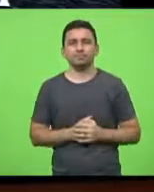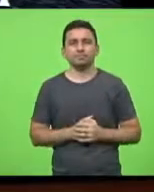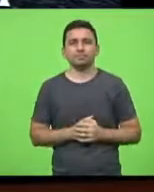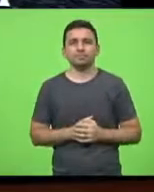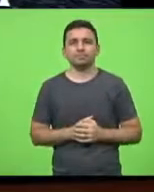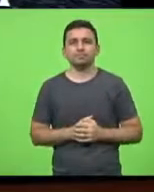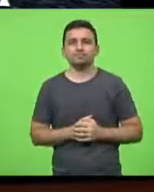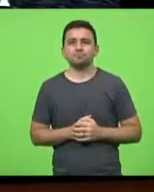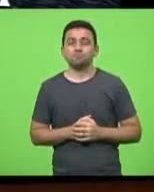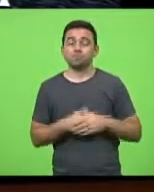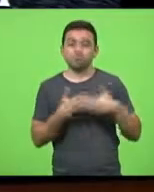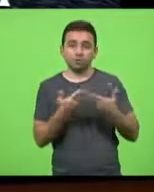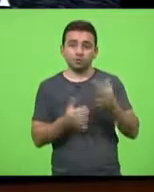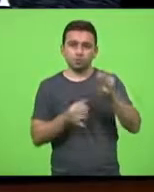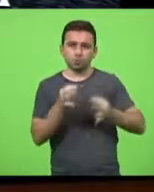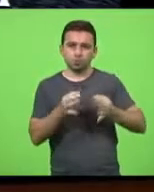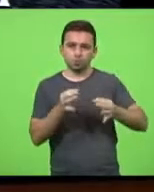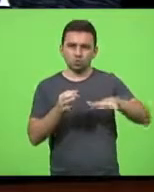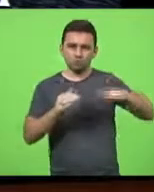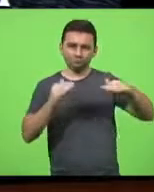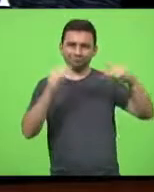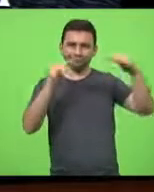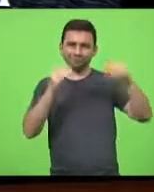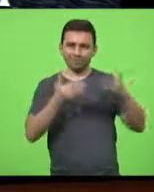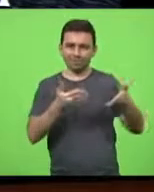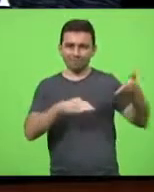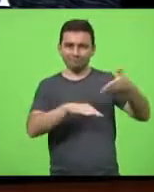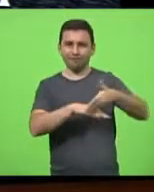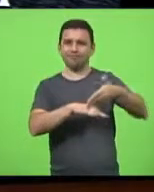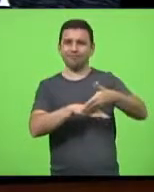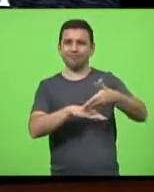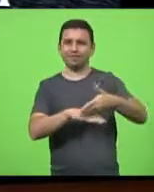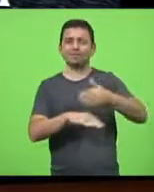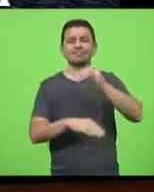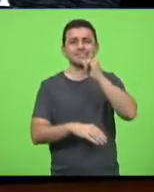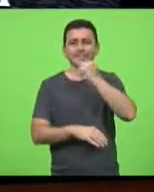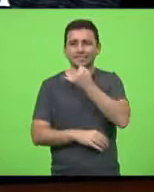os desembargadores nessa situação. É triste, juridicamente triste.